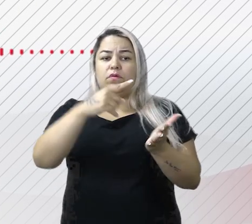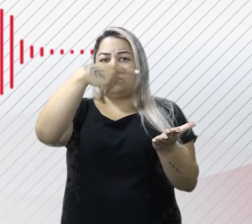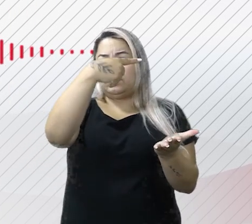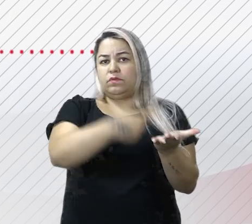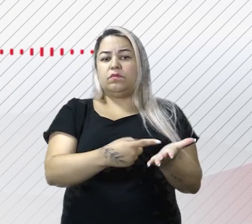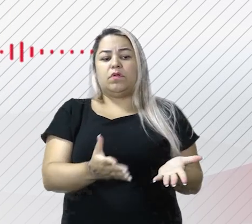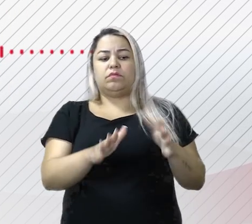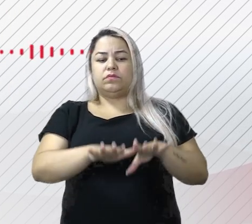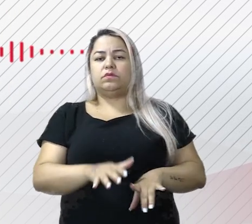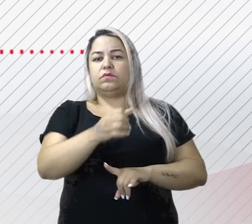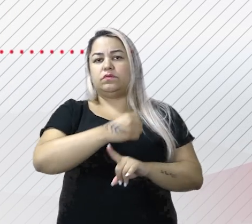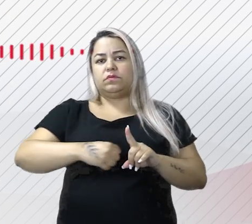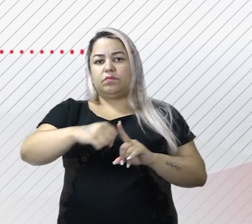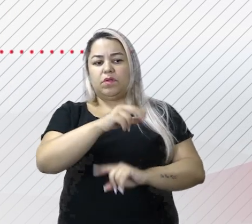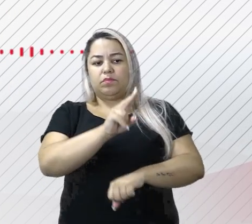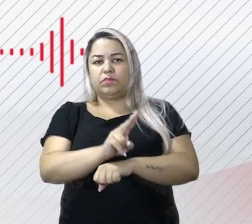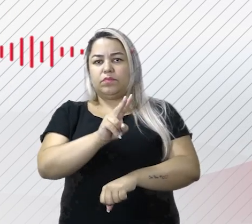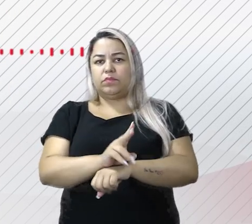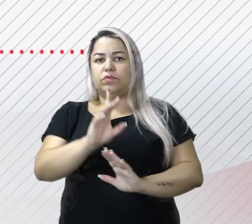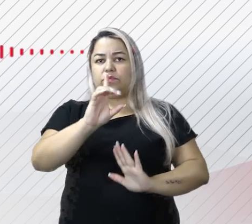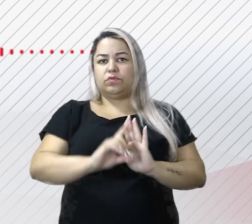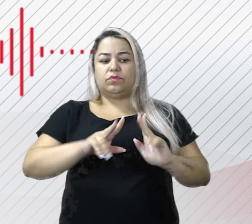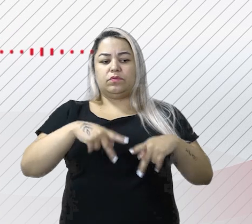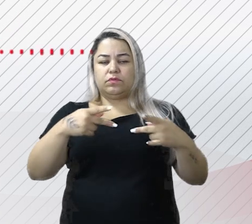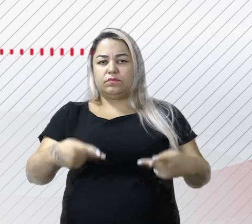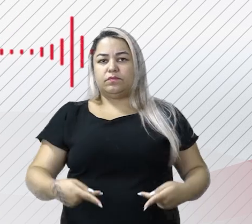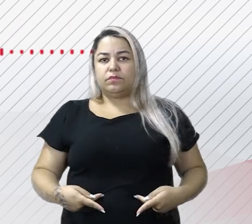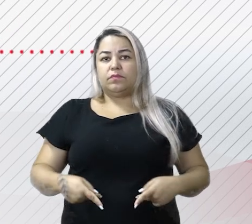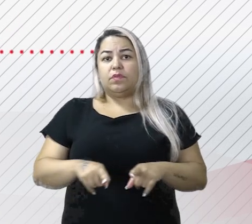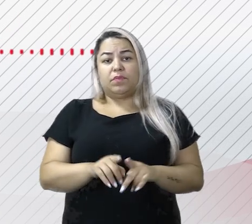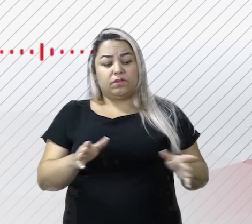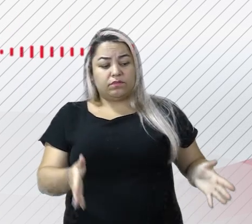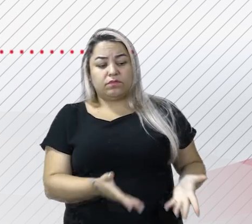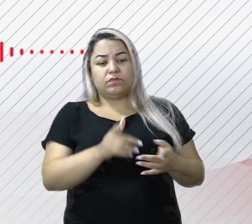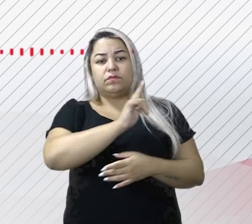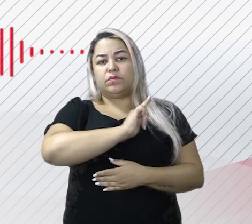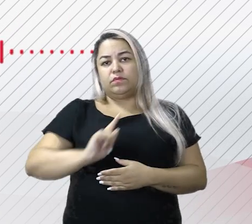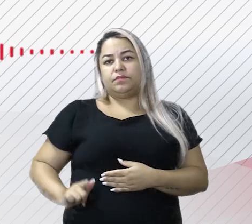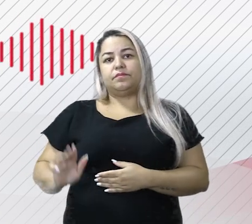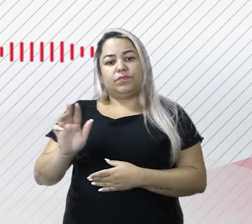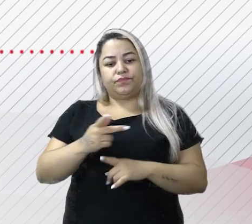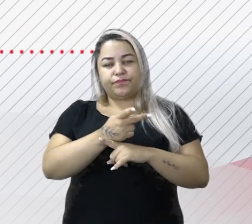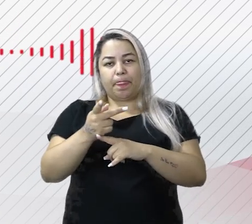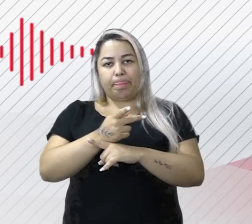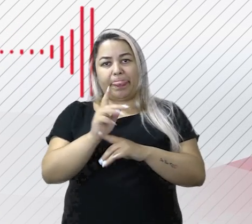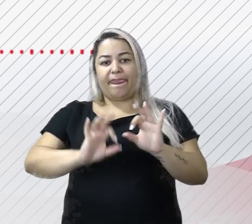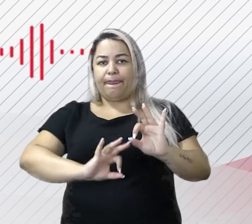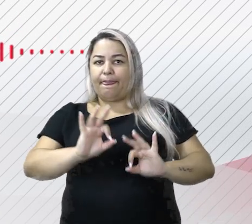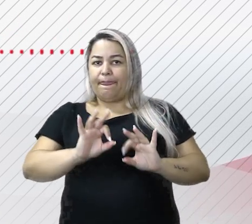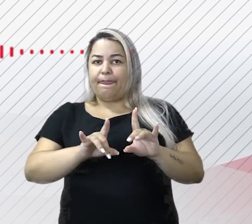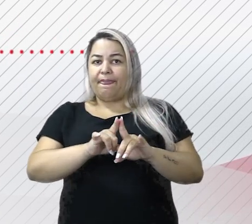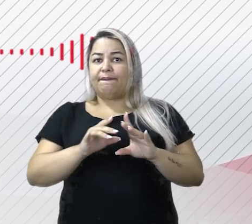refletindo um compromisso com a inclusão social e a proteção dos direitos humanos. A iniciativa do governo Lula busca